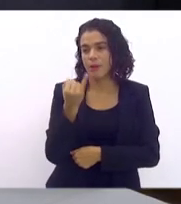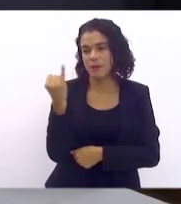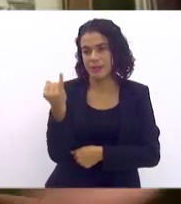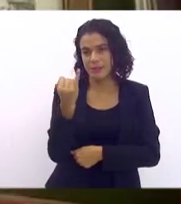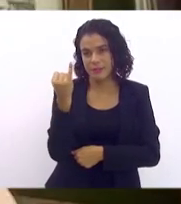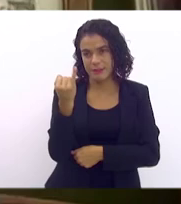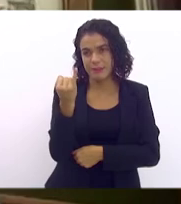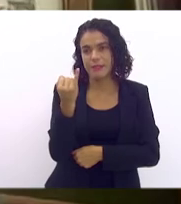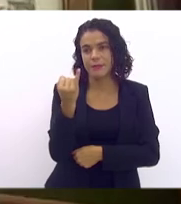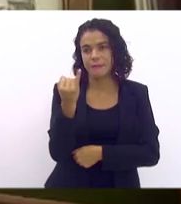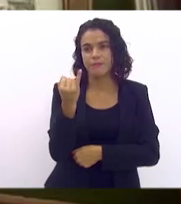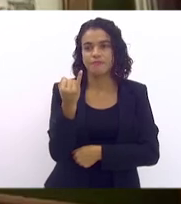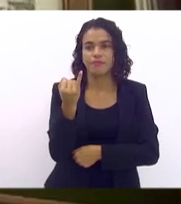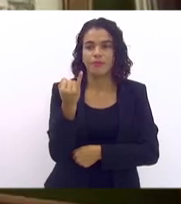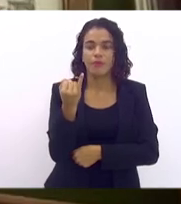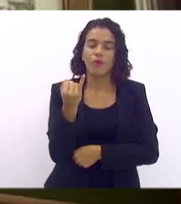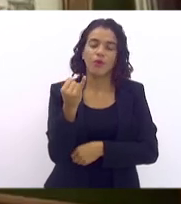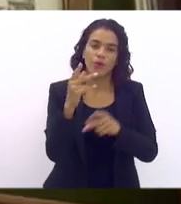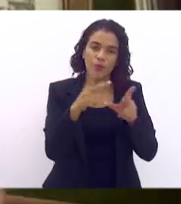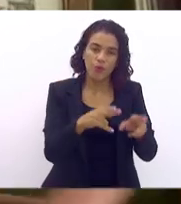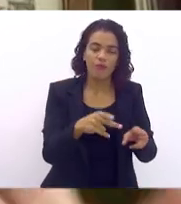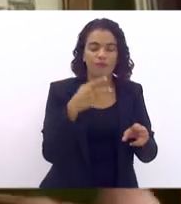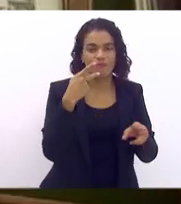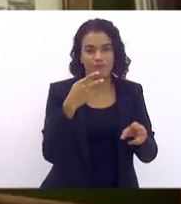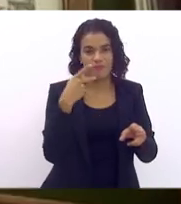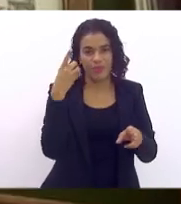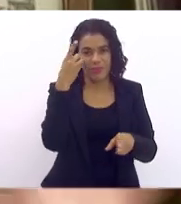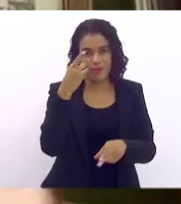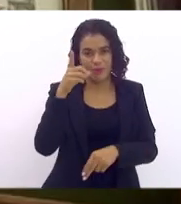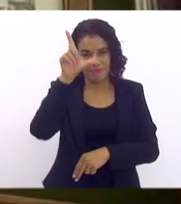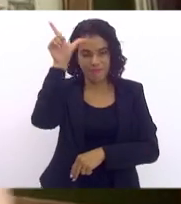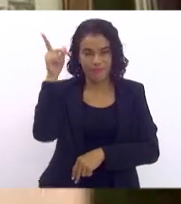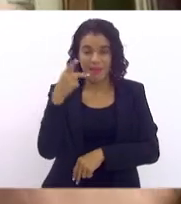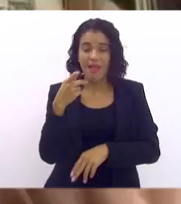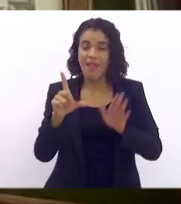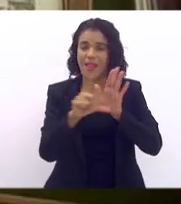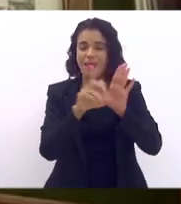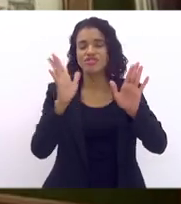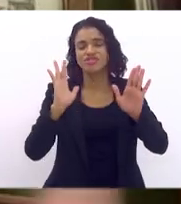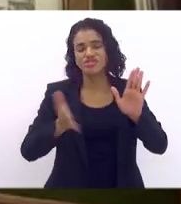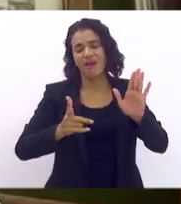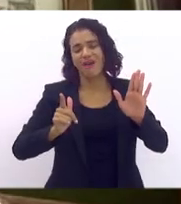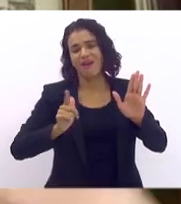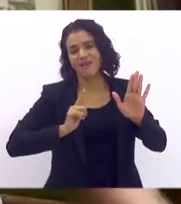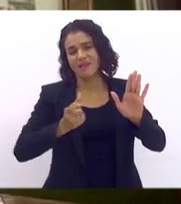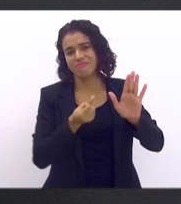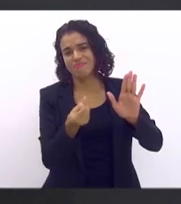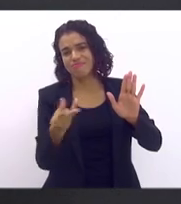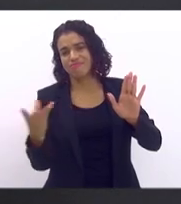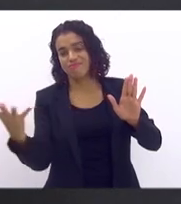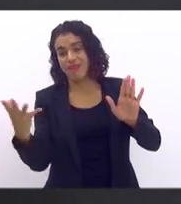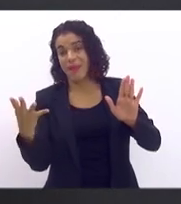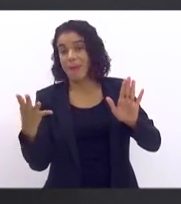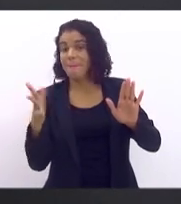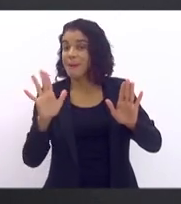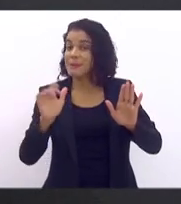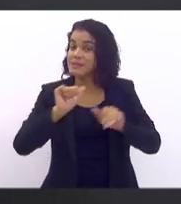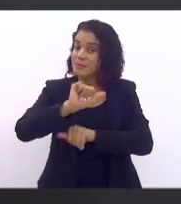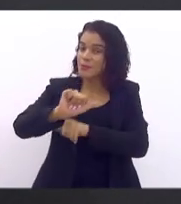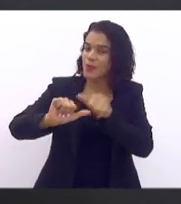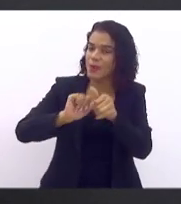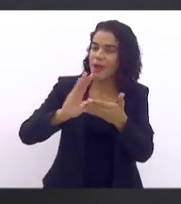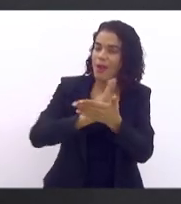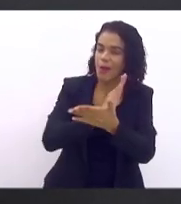vocês, né, como muito bem disse o deputado, nós não precisamos de mais leis, mas que as leis sejam aplicadas e talvez algumas